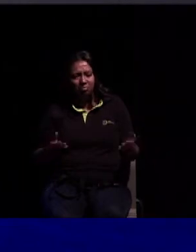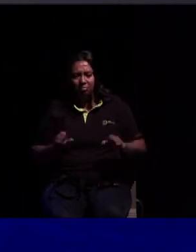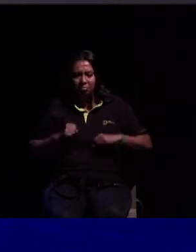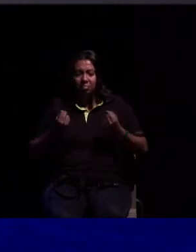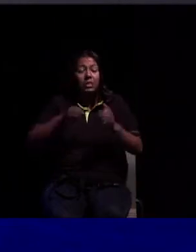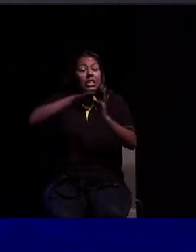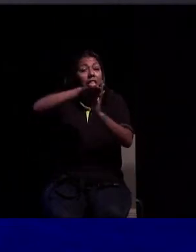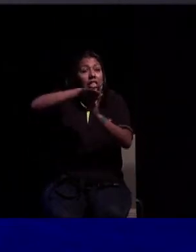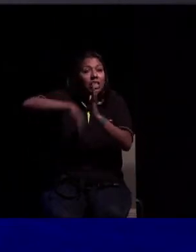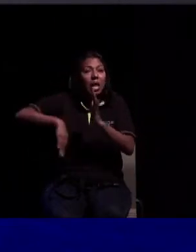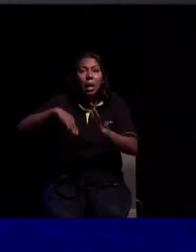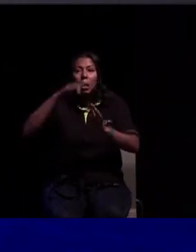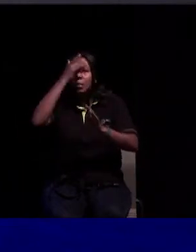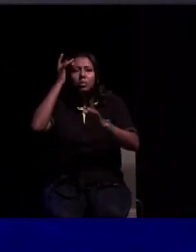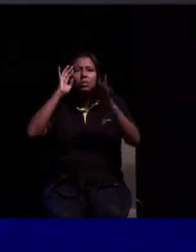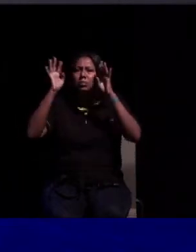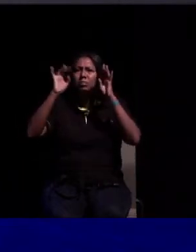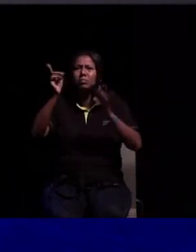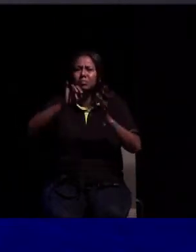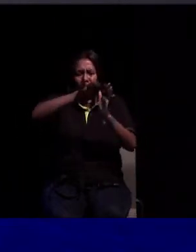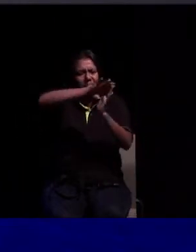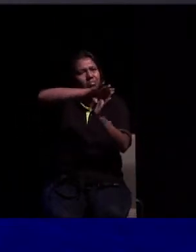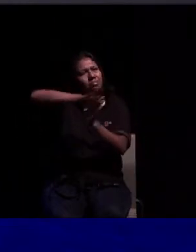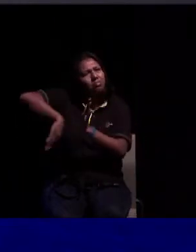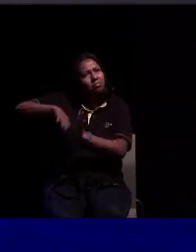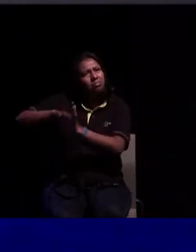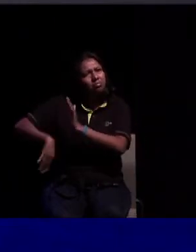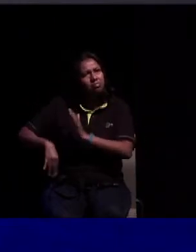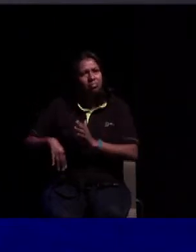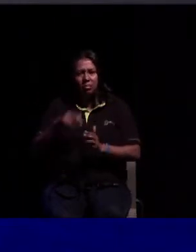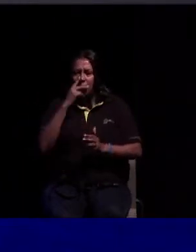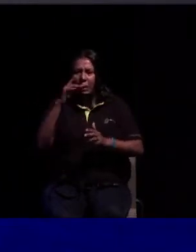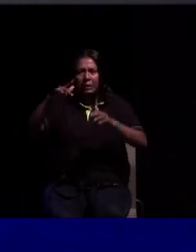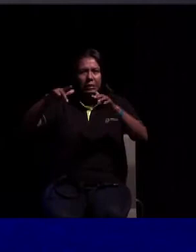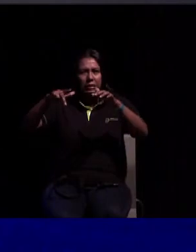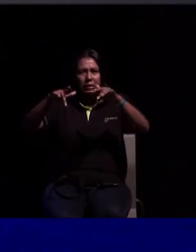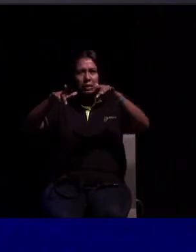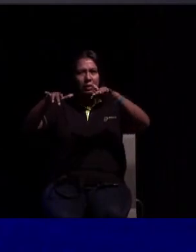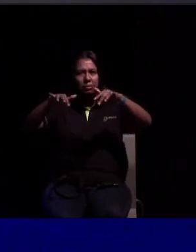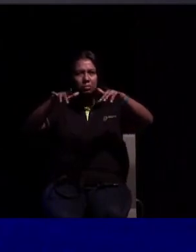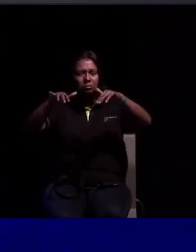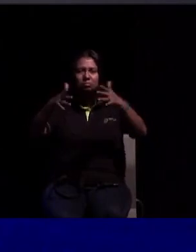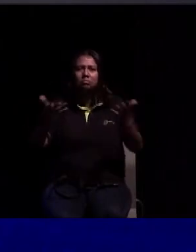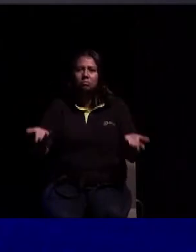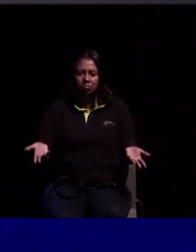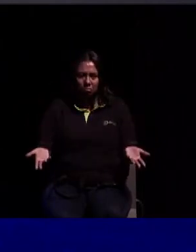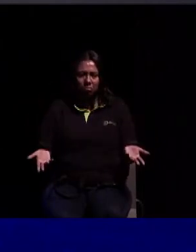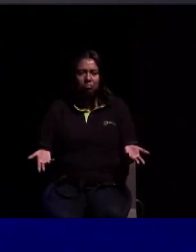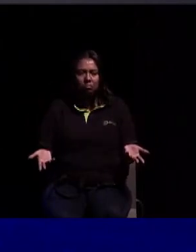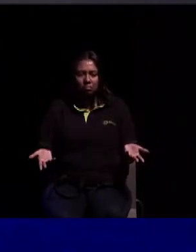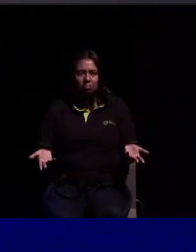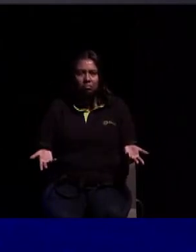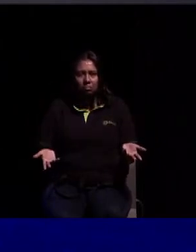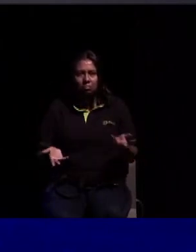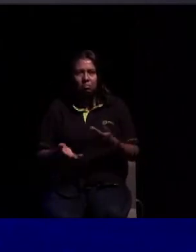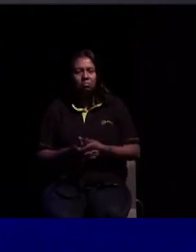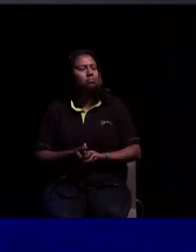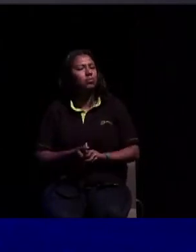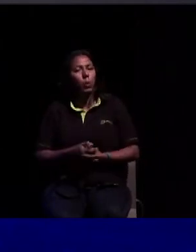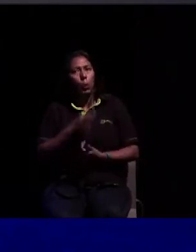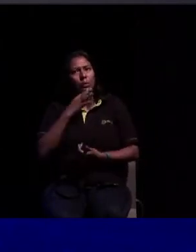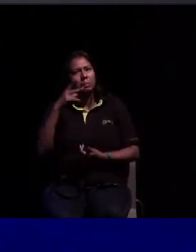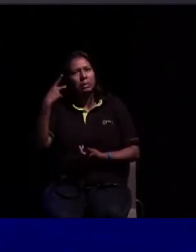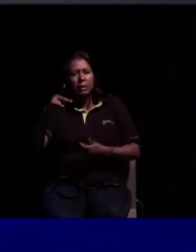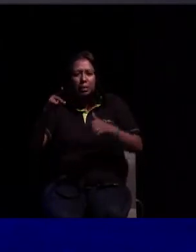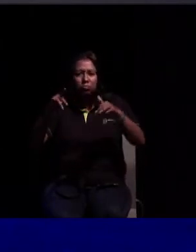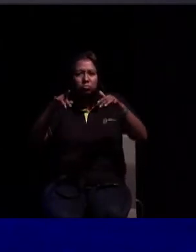capacidade reflexiva delas, né? Distorcer, usar manipulativamente, né? o seu conhecimento,